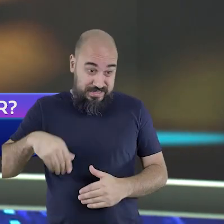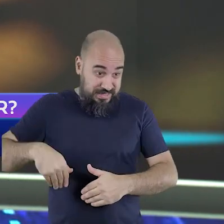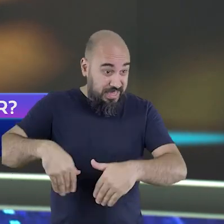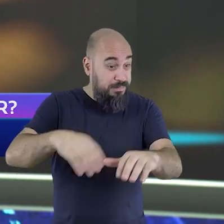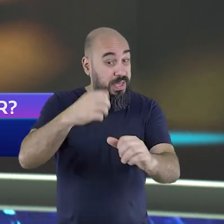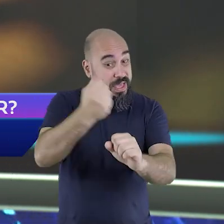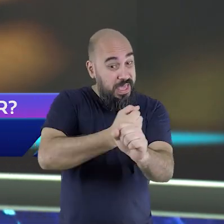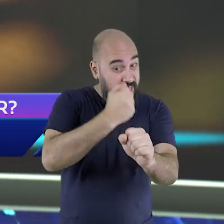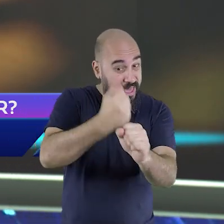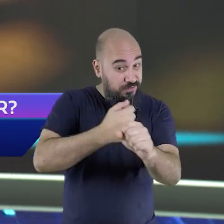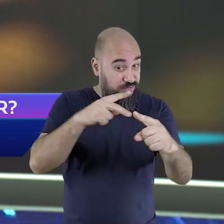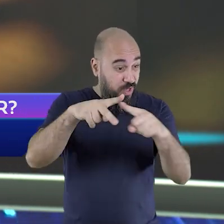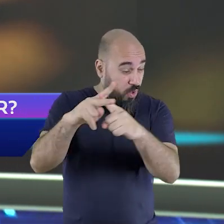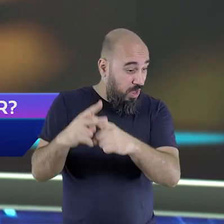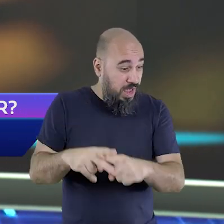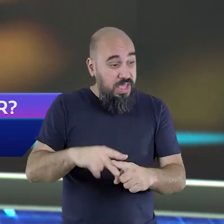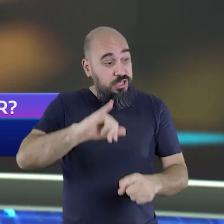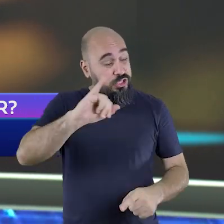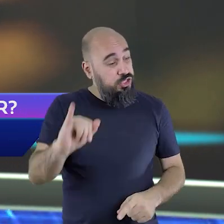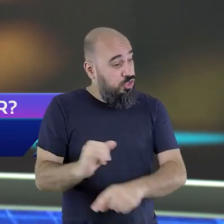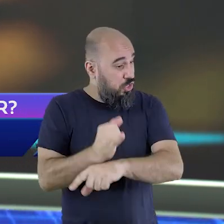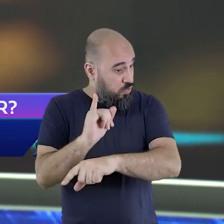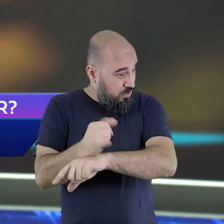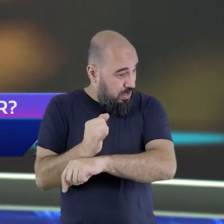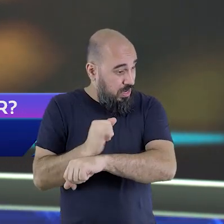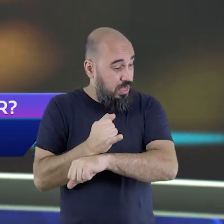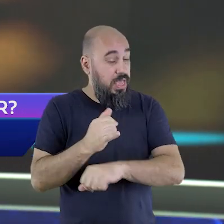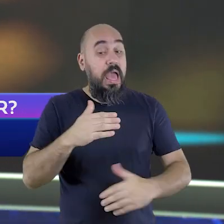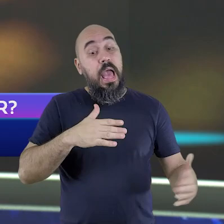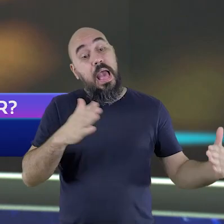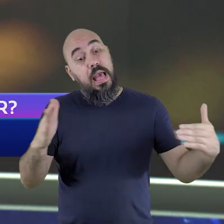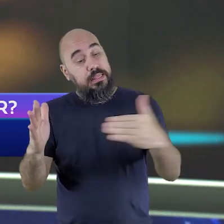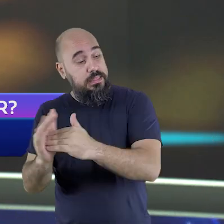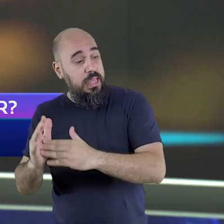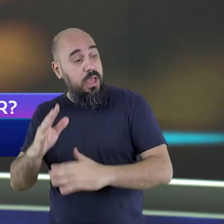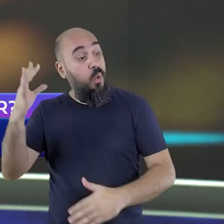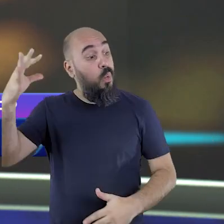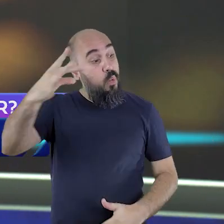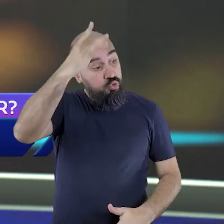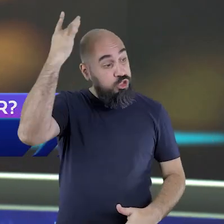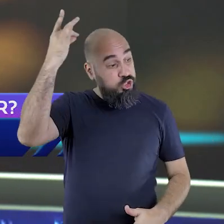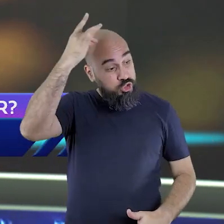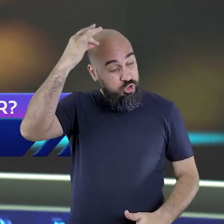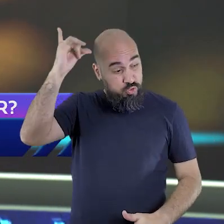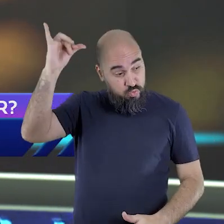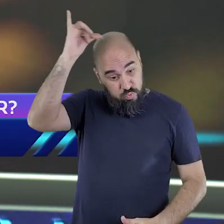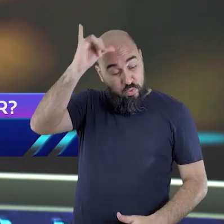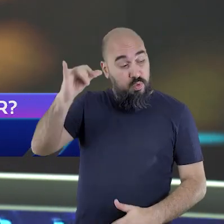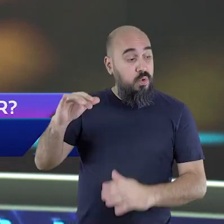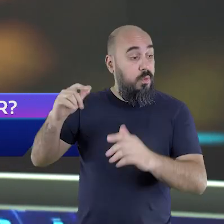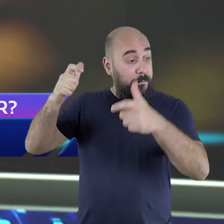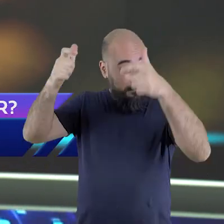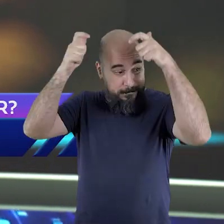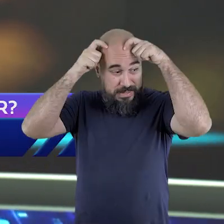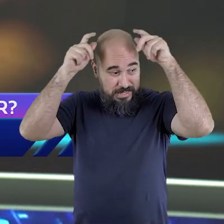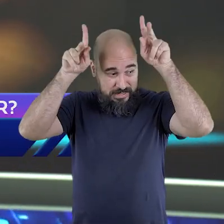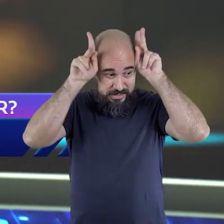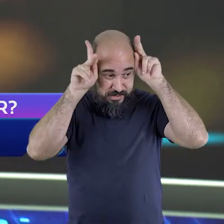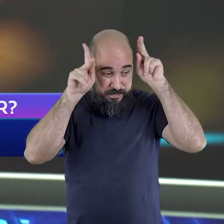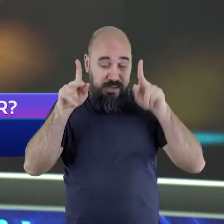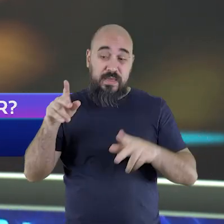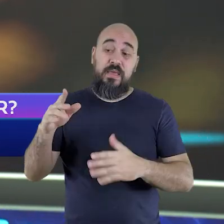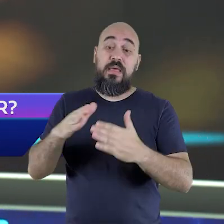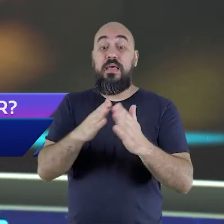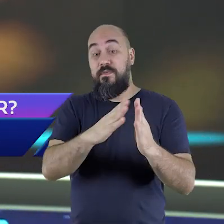para restaurar e para edificar Jerusalém, até ao ungido, ao príncipe, 7 semanas e 62 semanas,